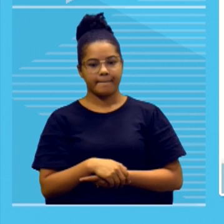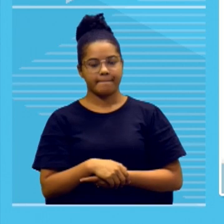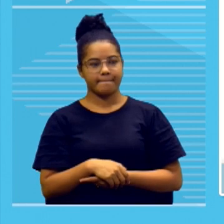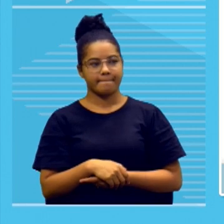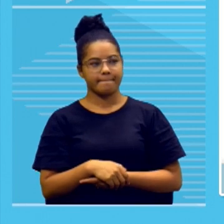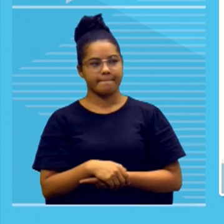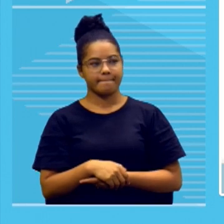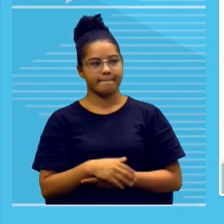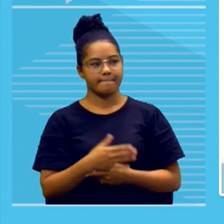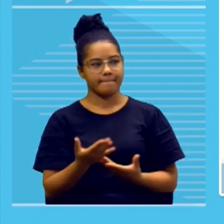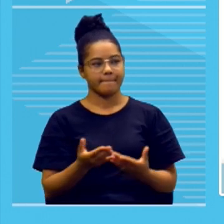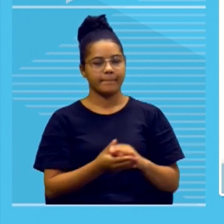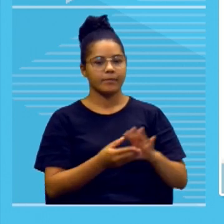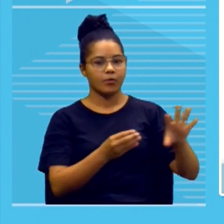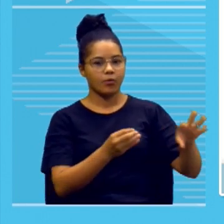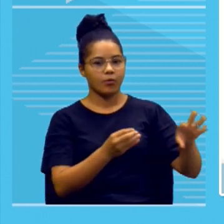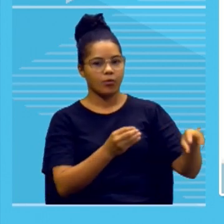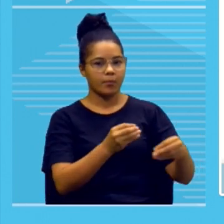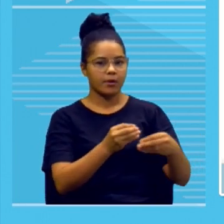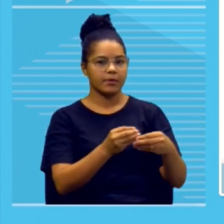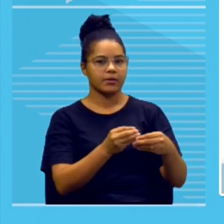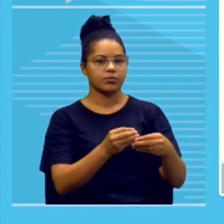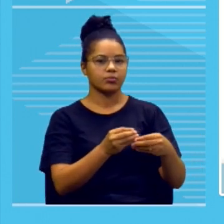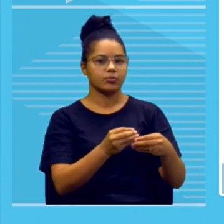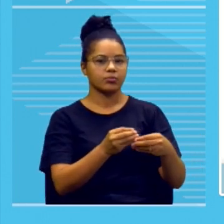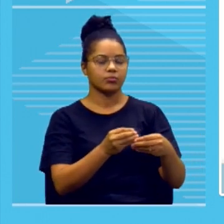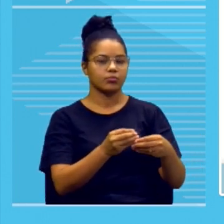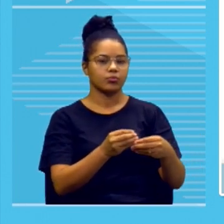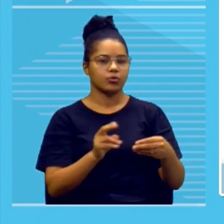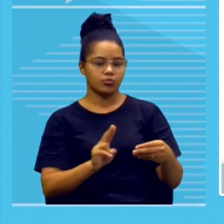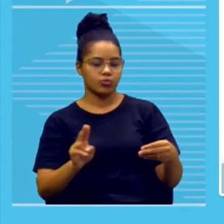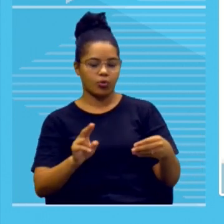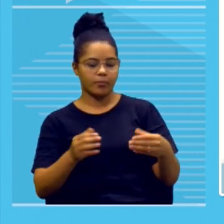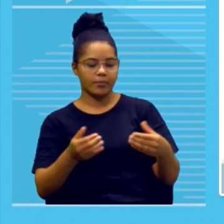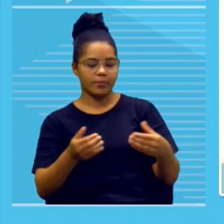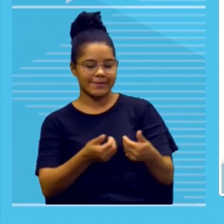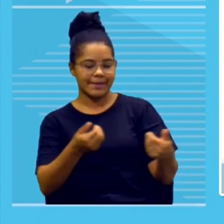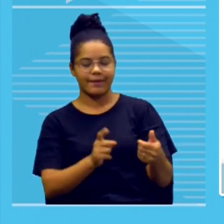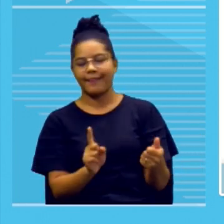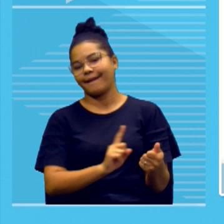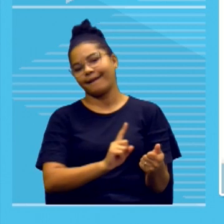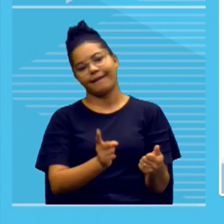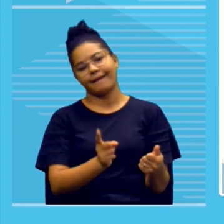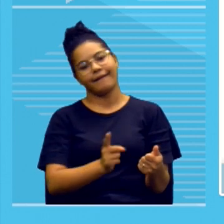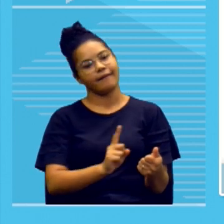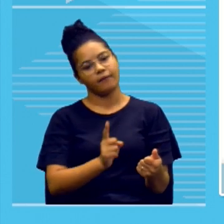separa o complemento nominal do nome, não se separa.